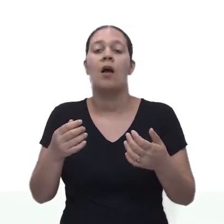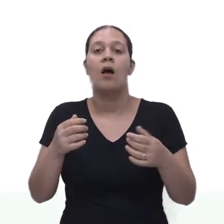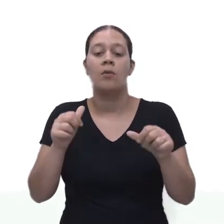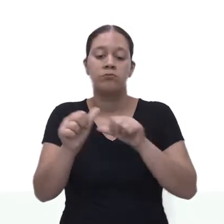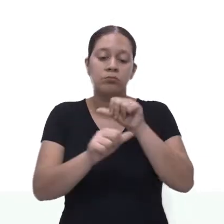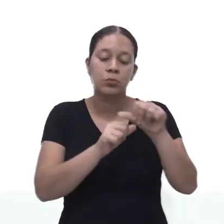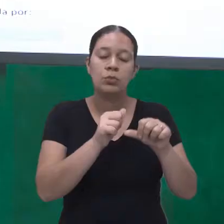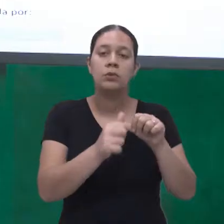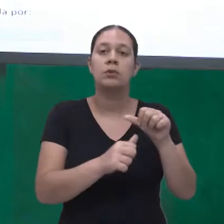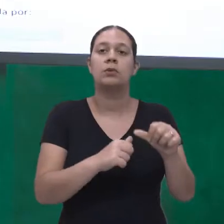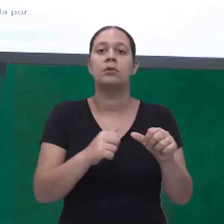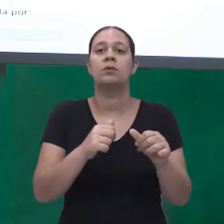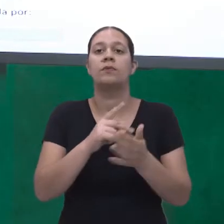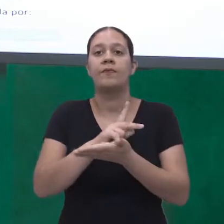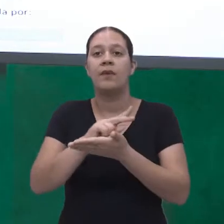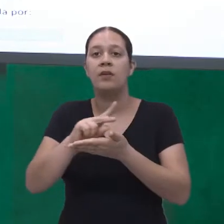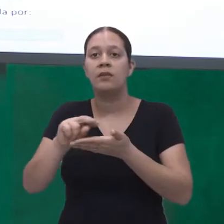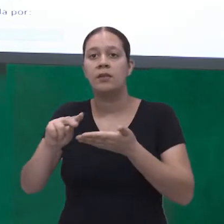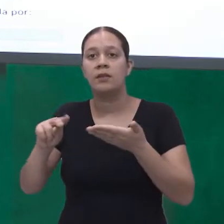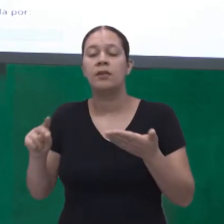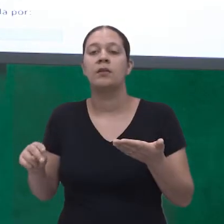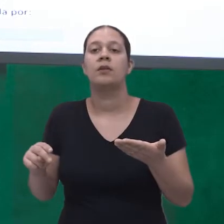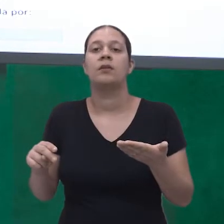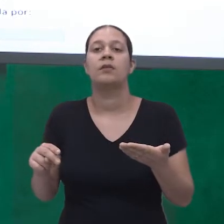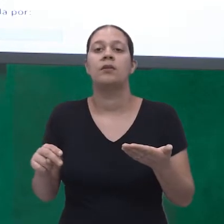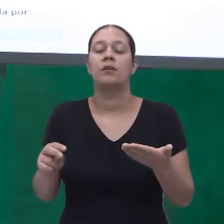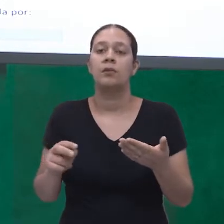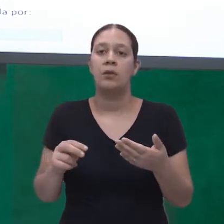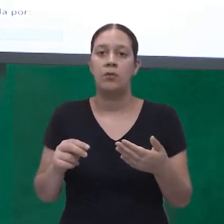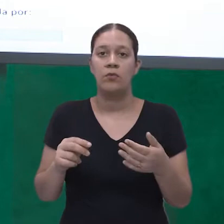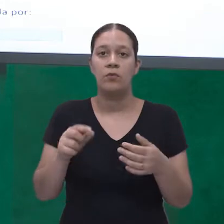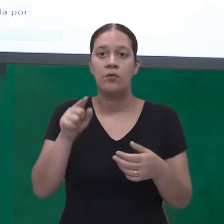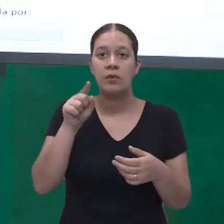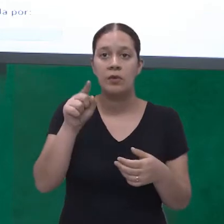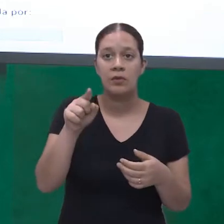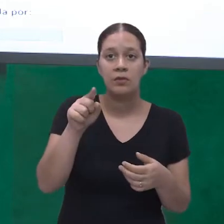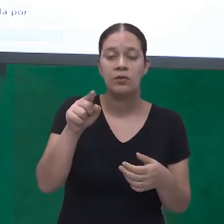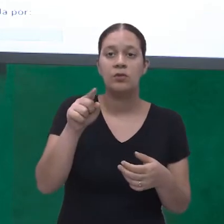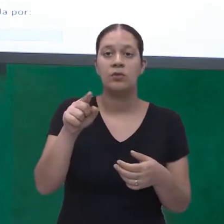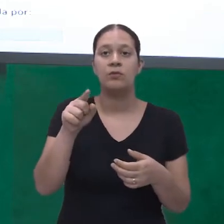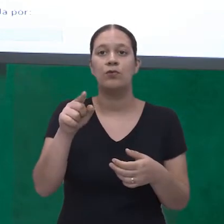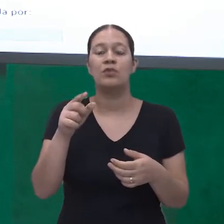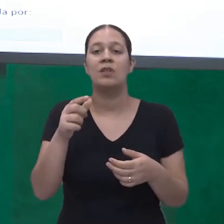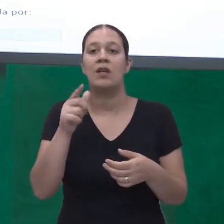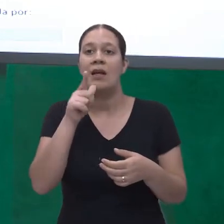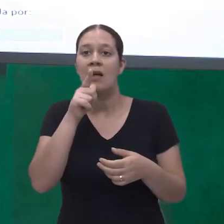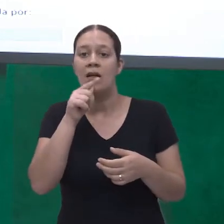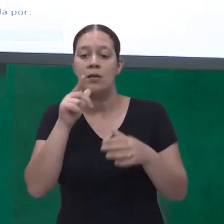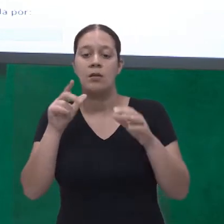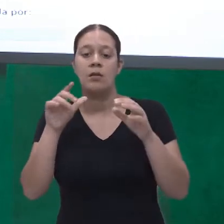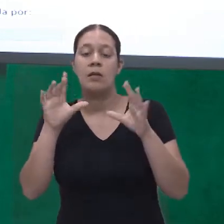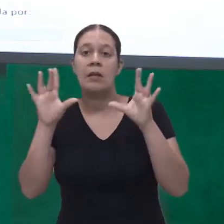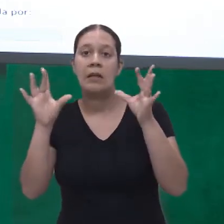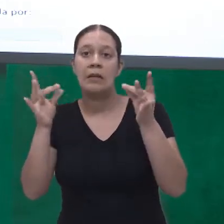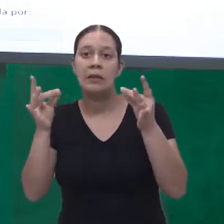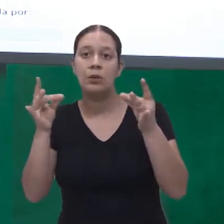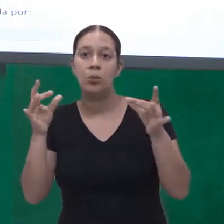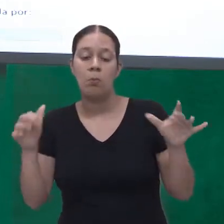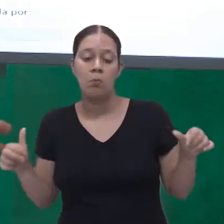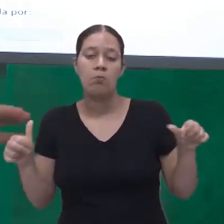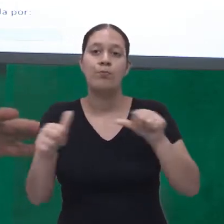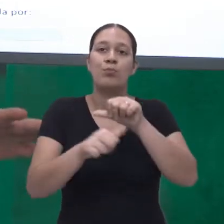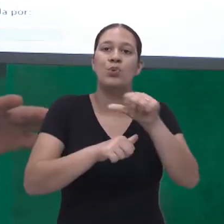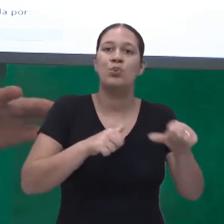forma variável aumentou a entropia. Quando você sai do estado líquido para o estado gasoso é